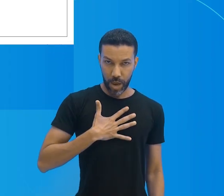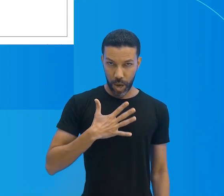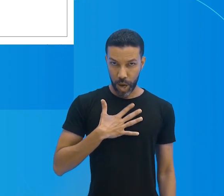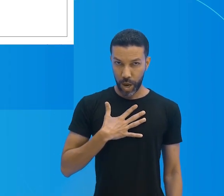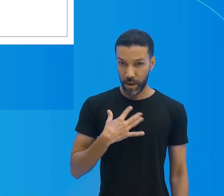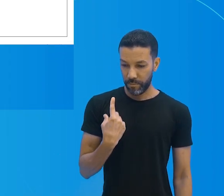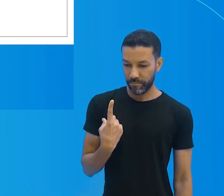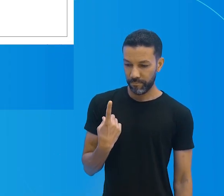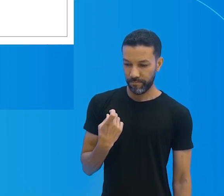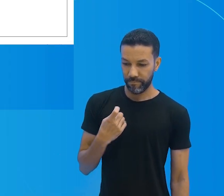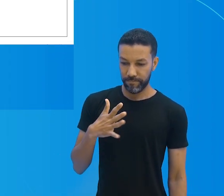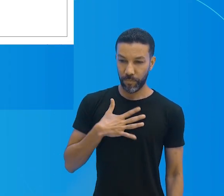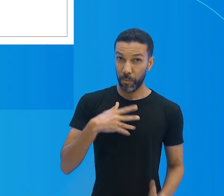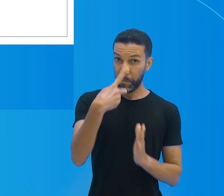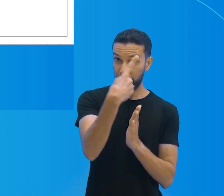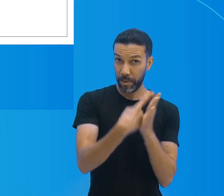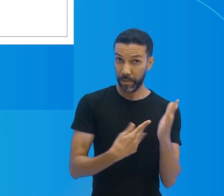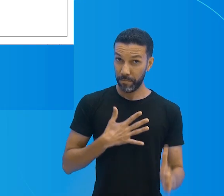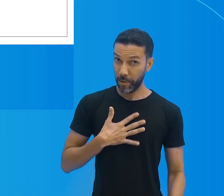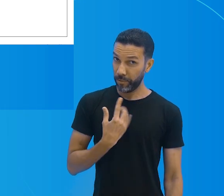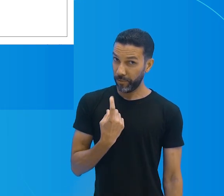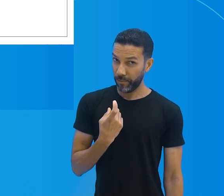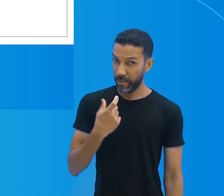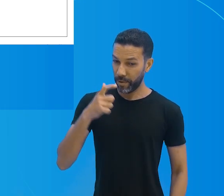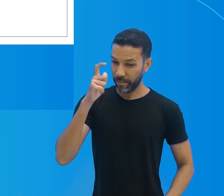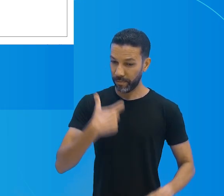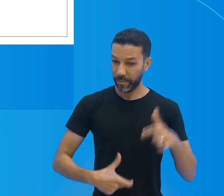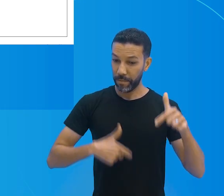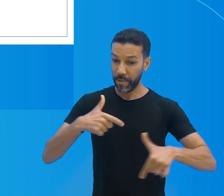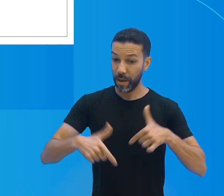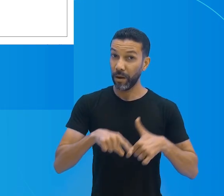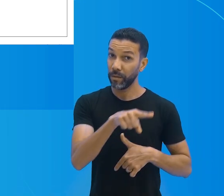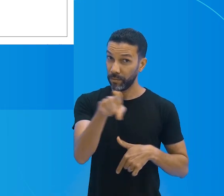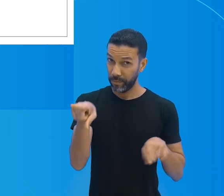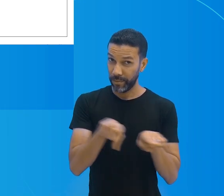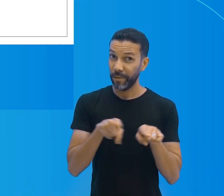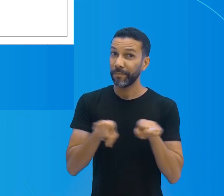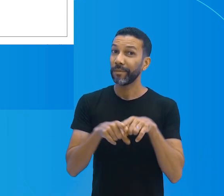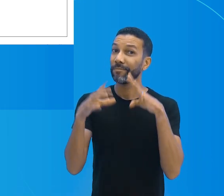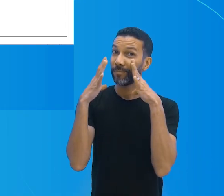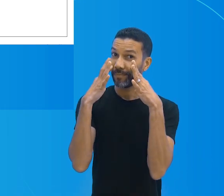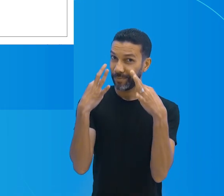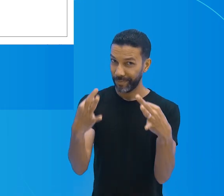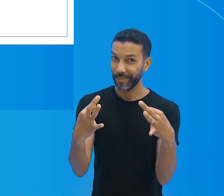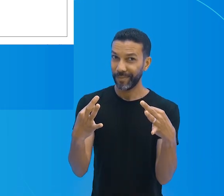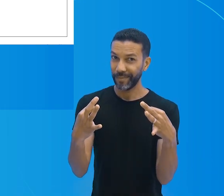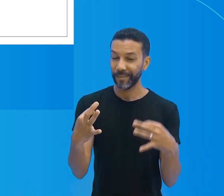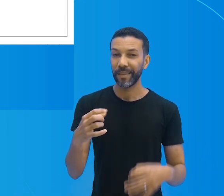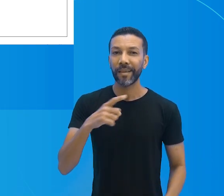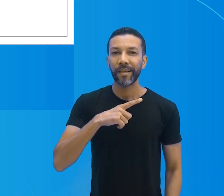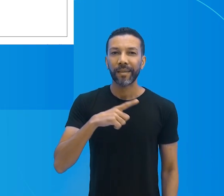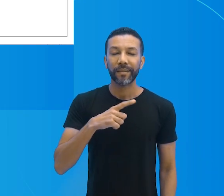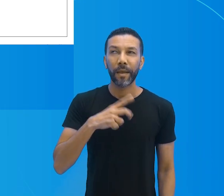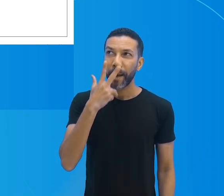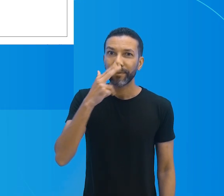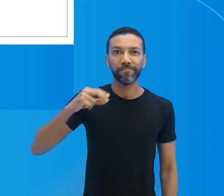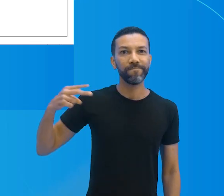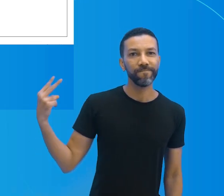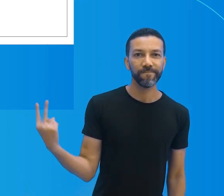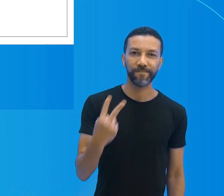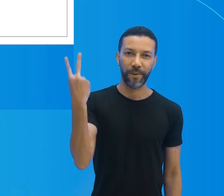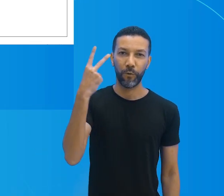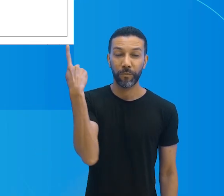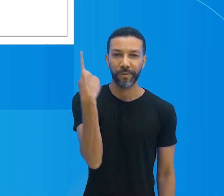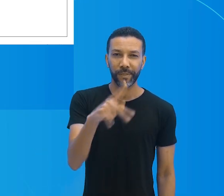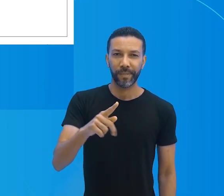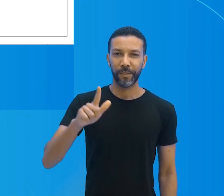faz o cadastro do seu plano individual, né? Muita atenção, servidor. Aqui também está toda a riqueza de